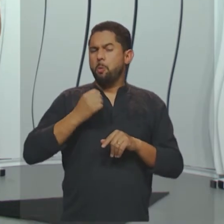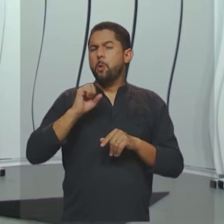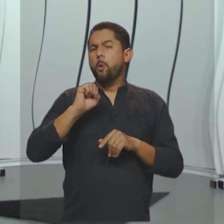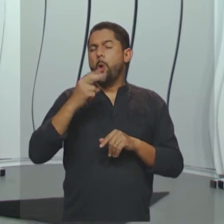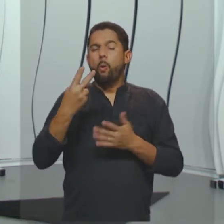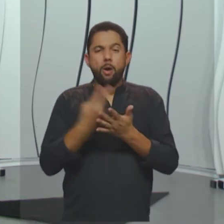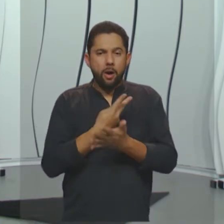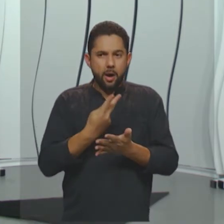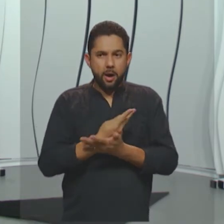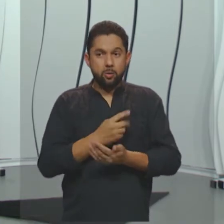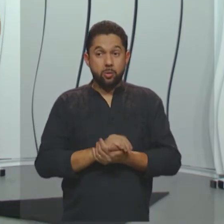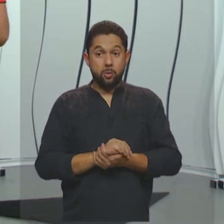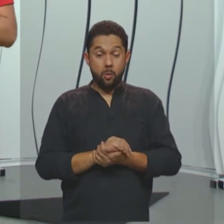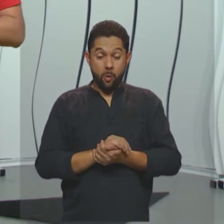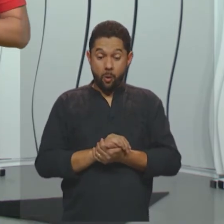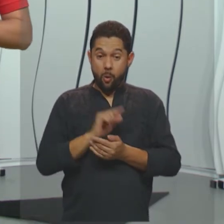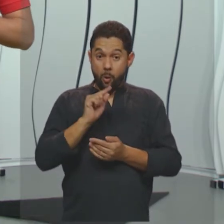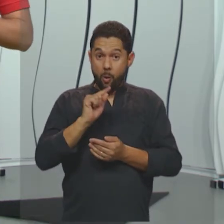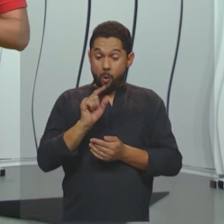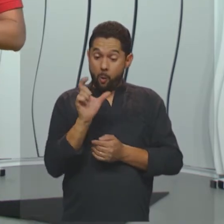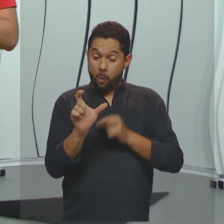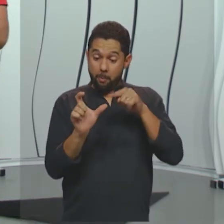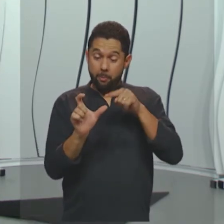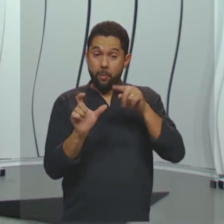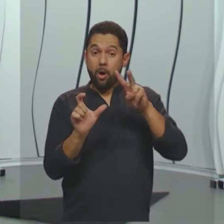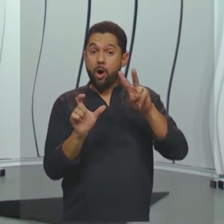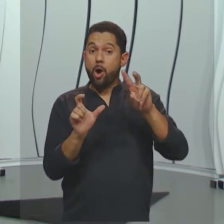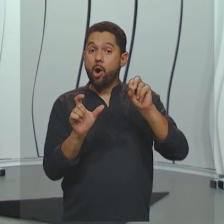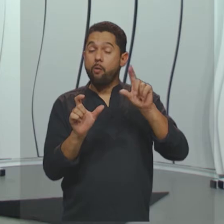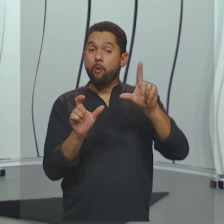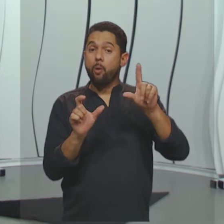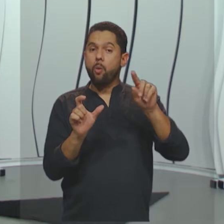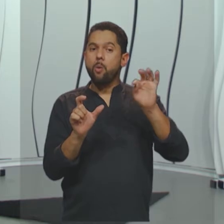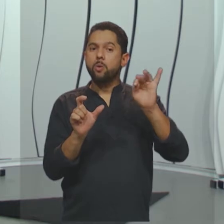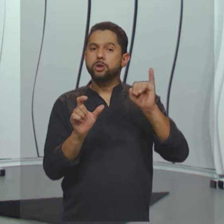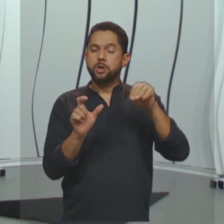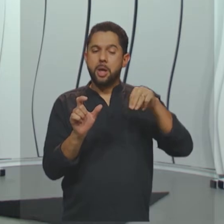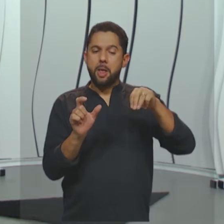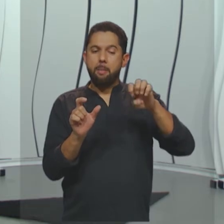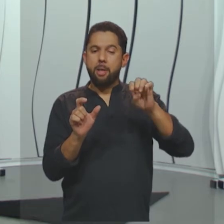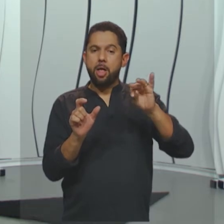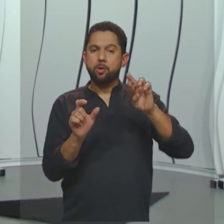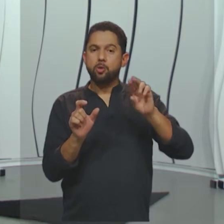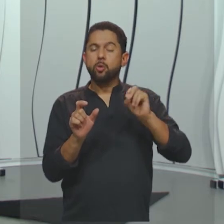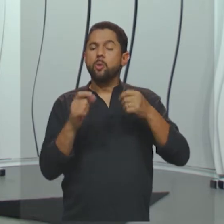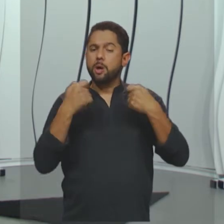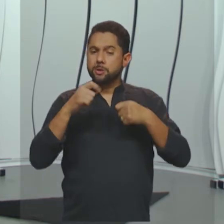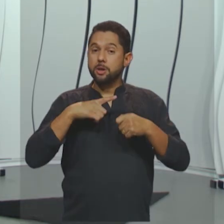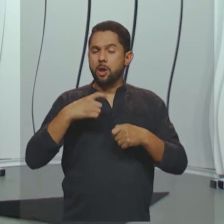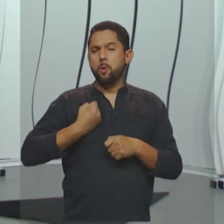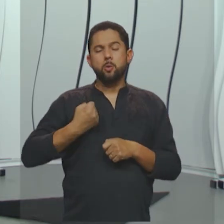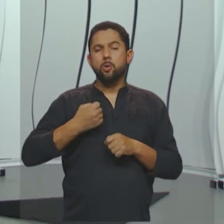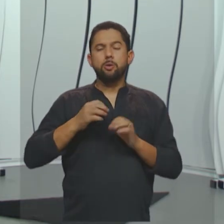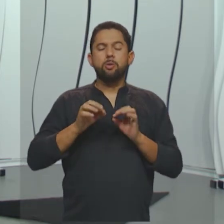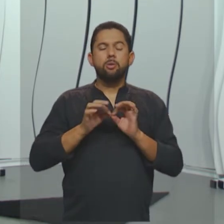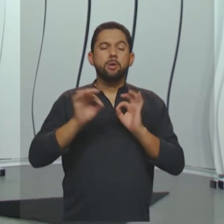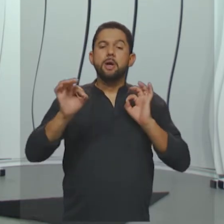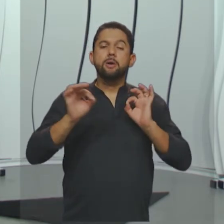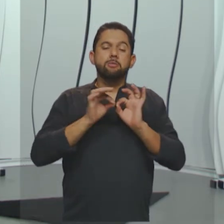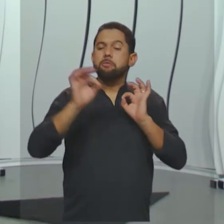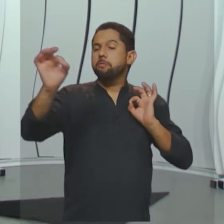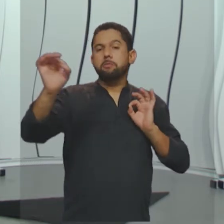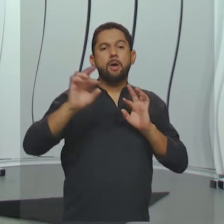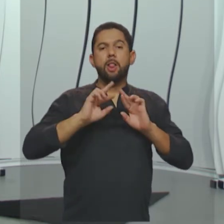O voltímetro ideal, ele tem que ter resistência infinita, ok? Porque eu não quero ter alterações significativas nesse